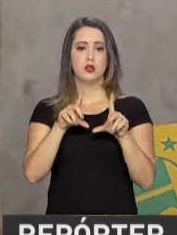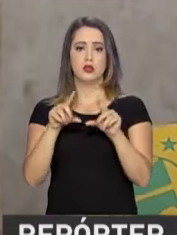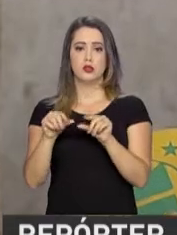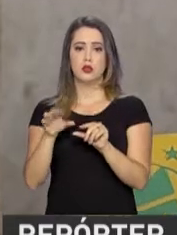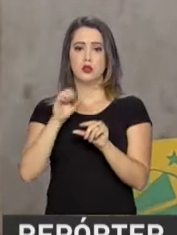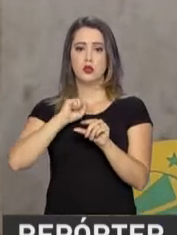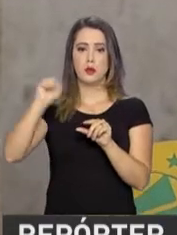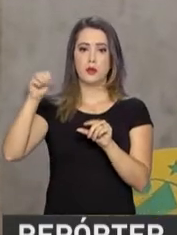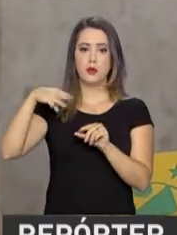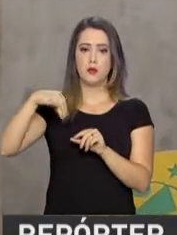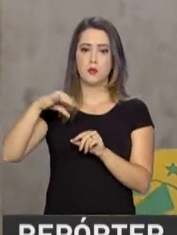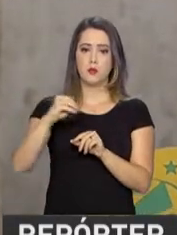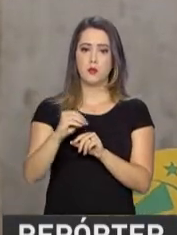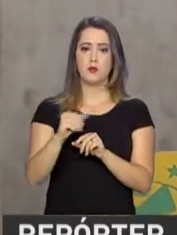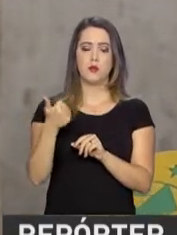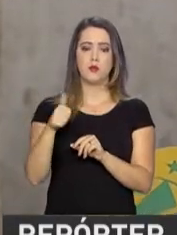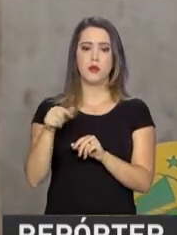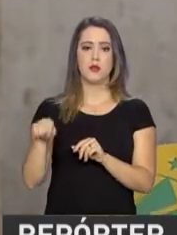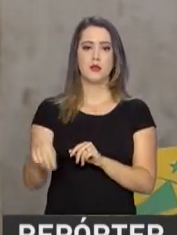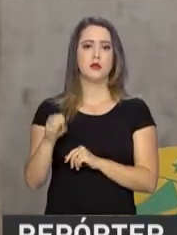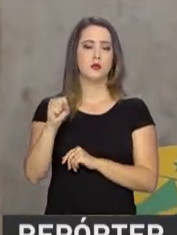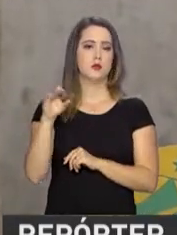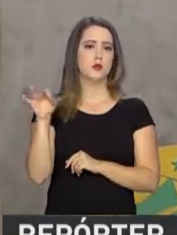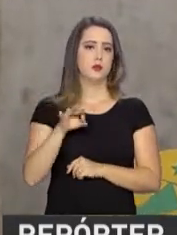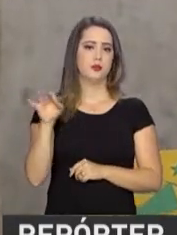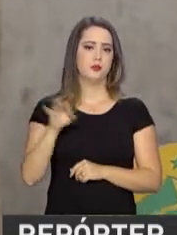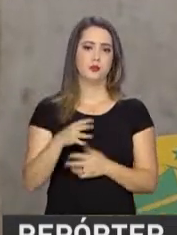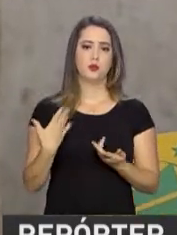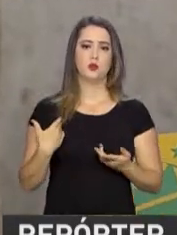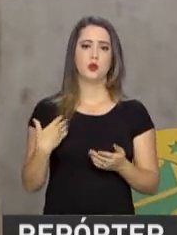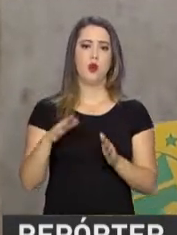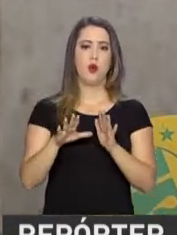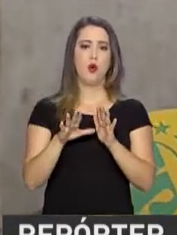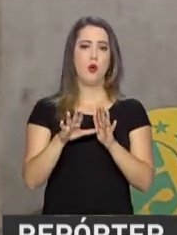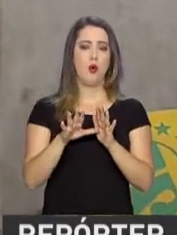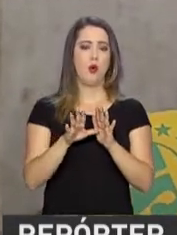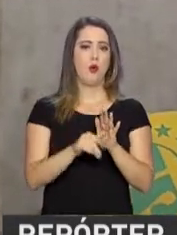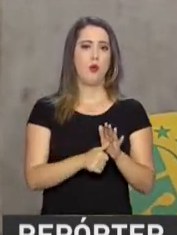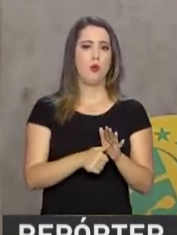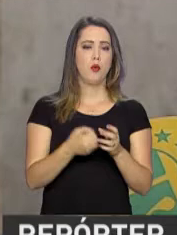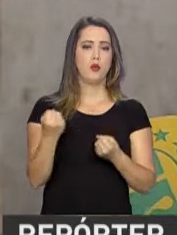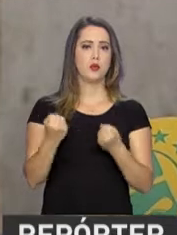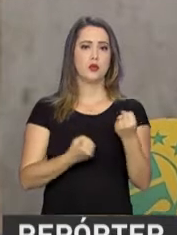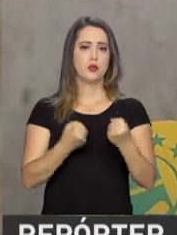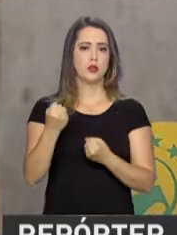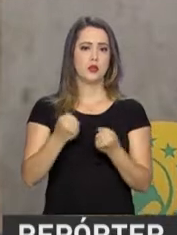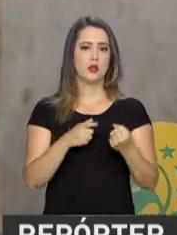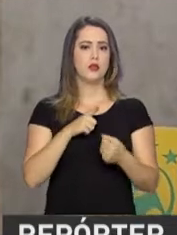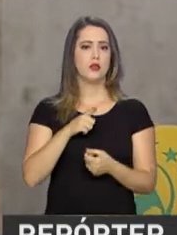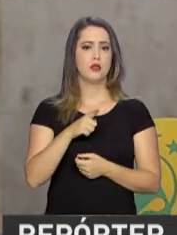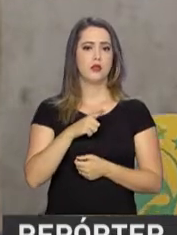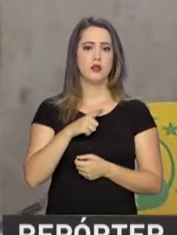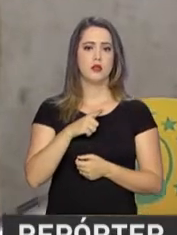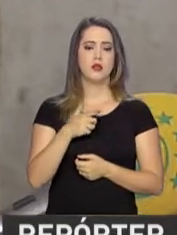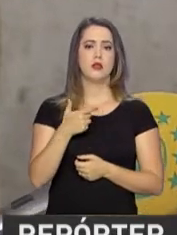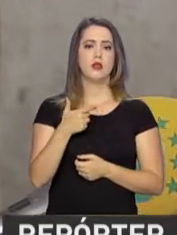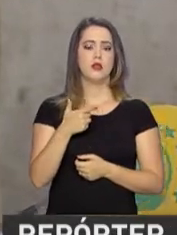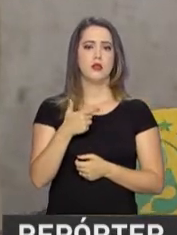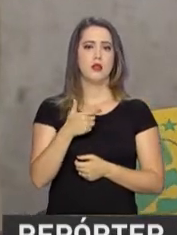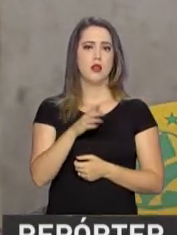abril para a mãe 11.8 por cento roubo de veículos que gera latrocínio que gera morte para nós é muito